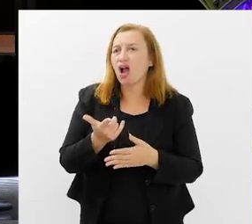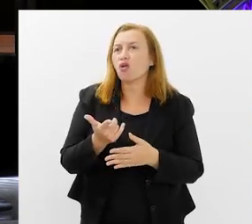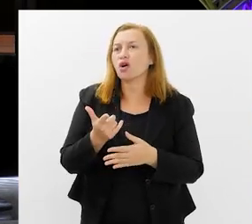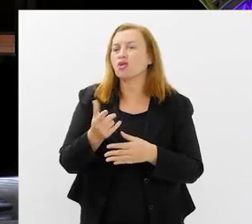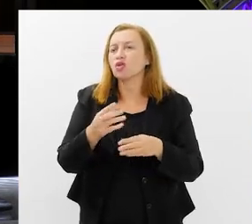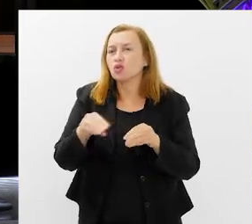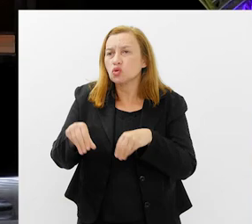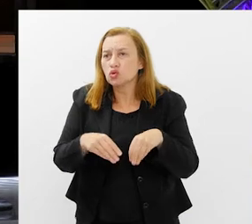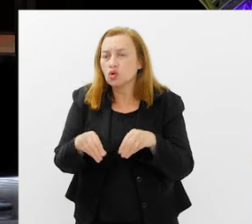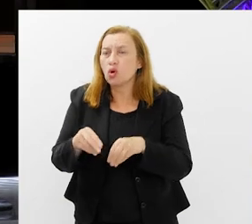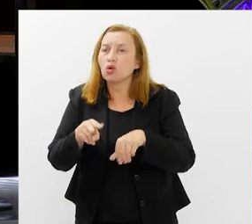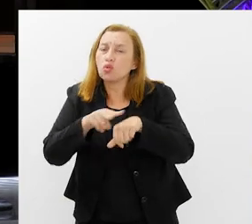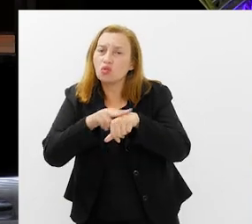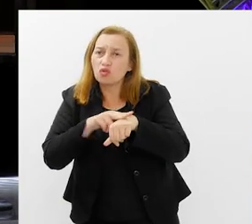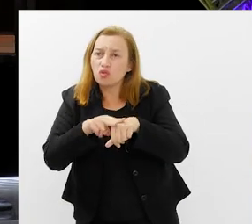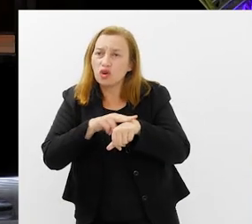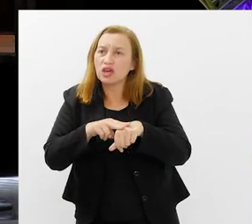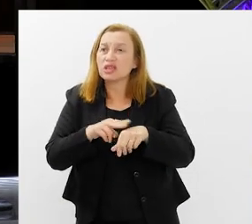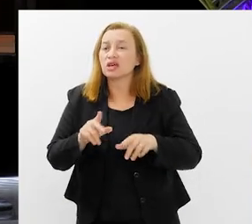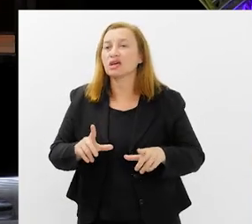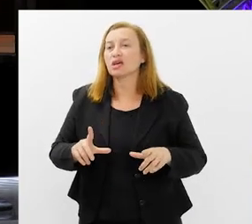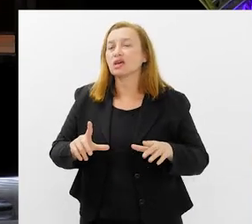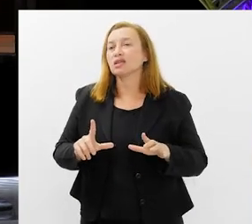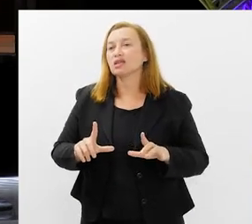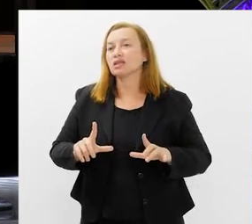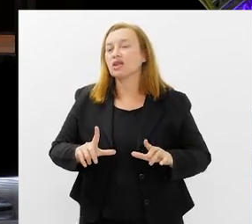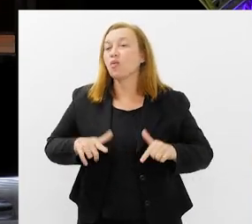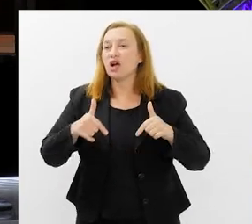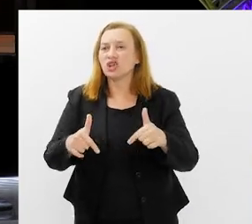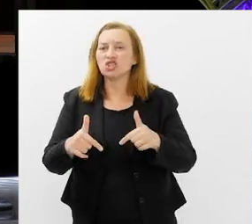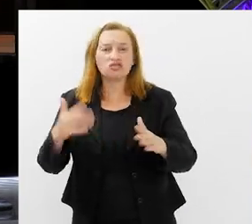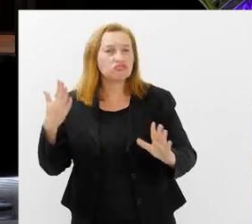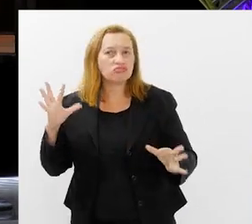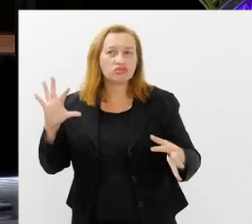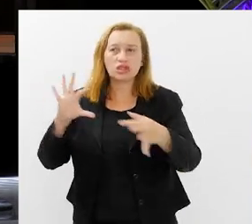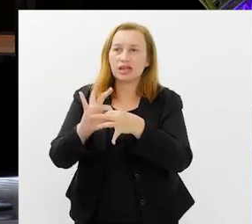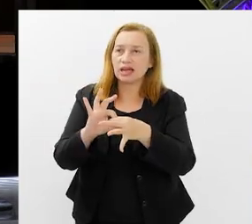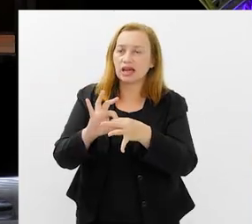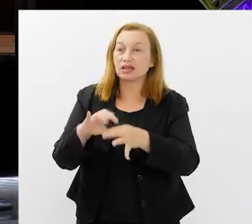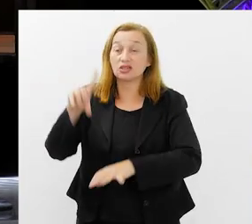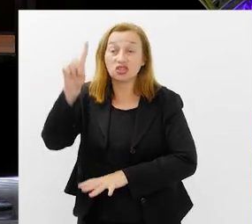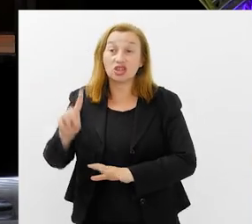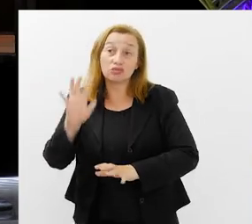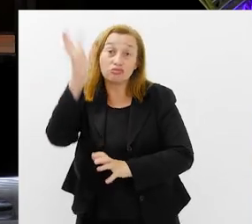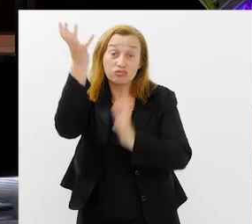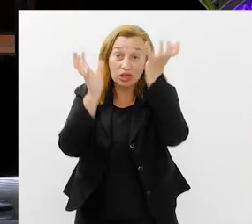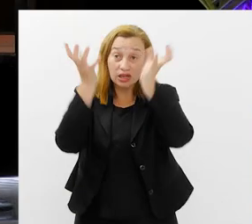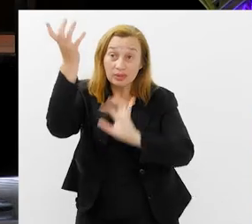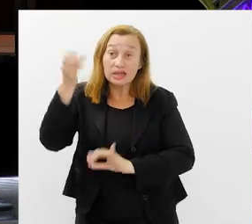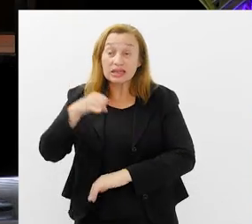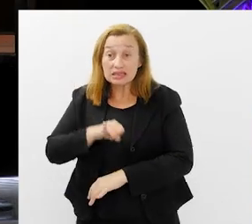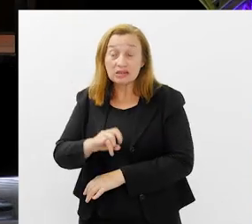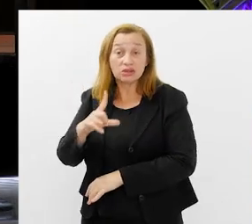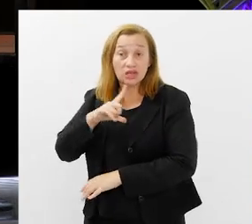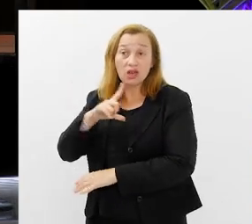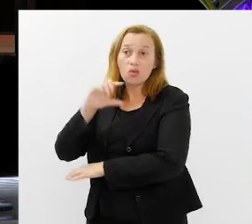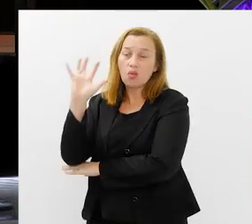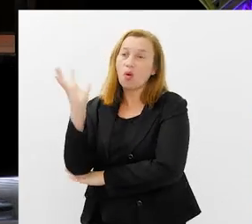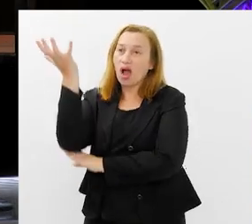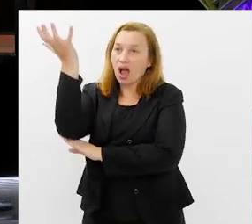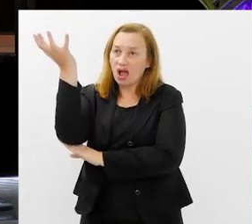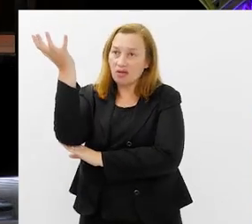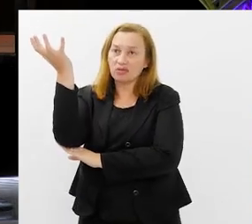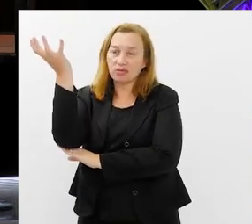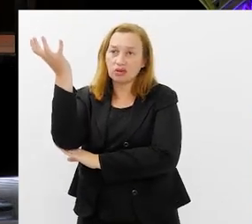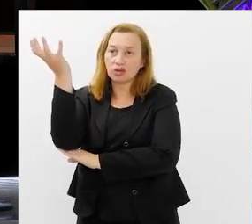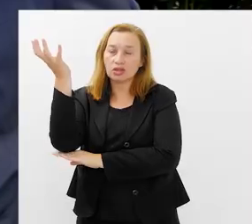que preservam o solo, que preservam o verde, elas têm uma função diretamente conectada com o direito do clima, porque se eu tenho árvores,